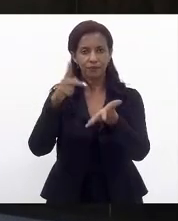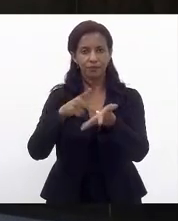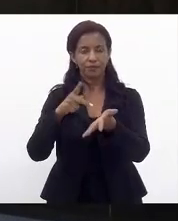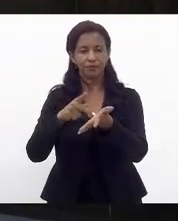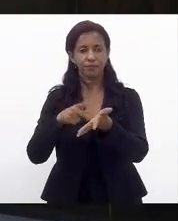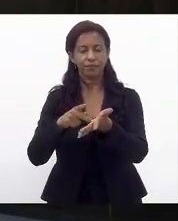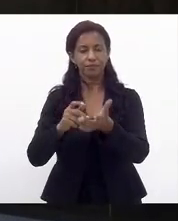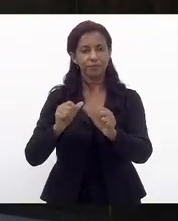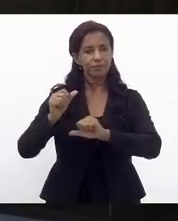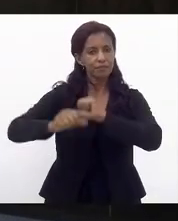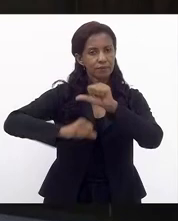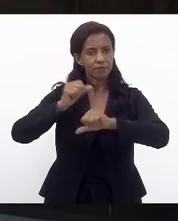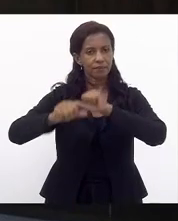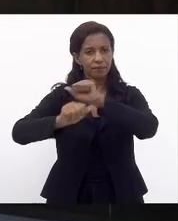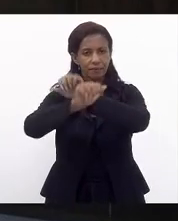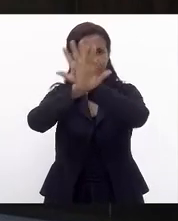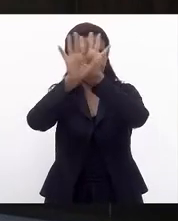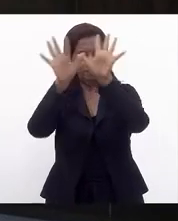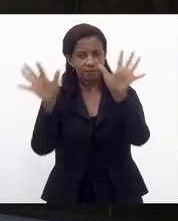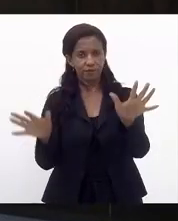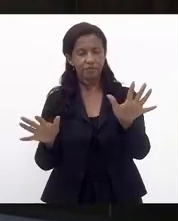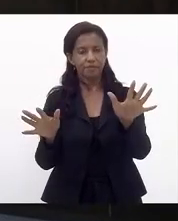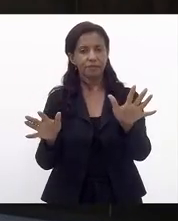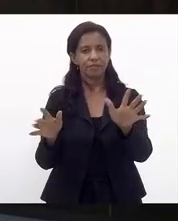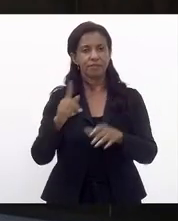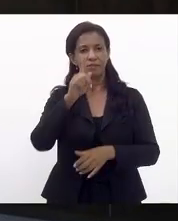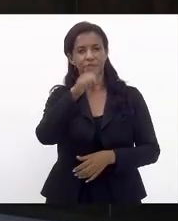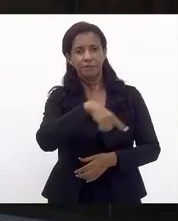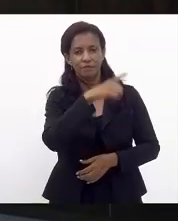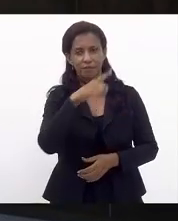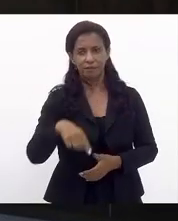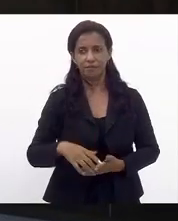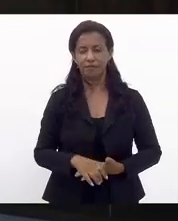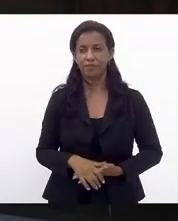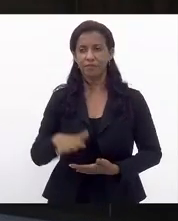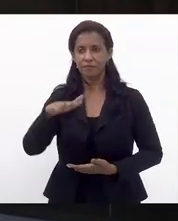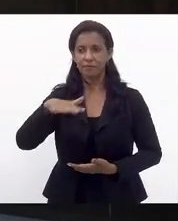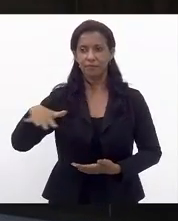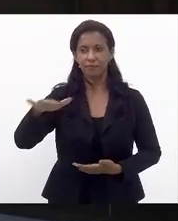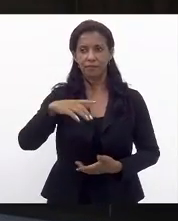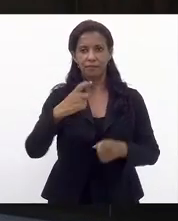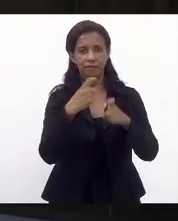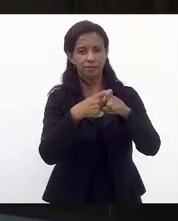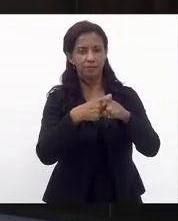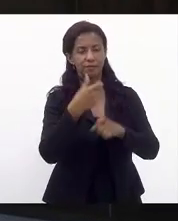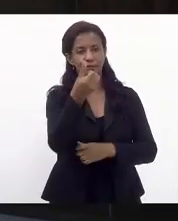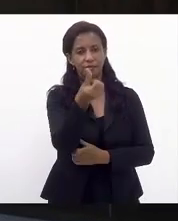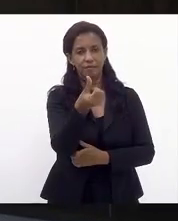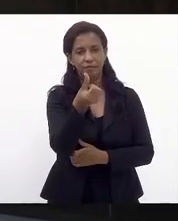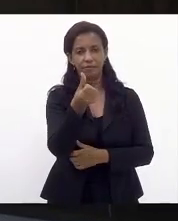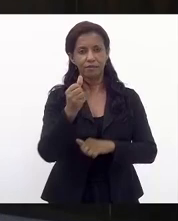só tá fazendo aqui de forma Clara impedindo a vedação para essas áreas temática Ok então isso